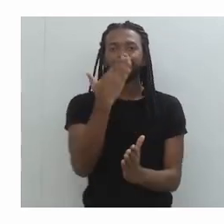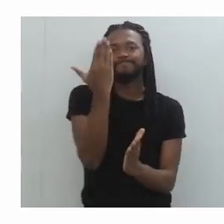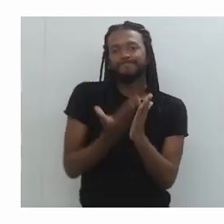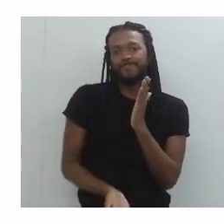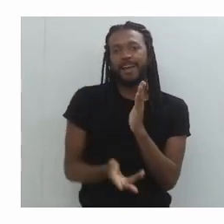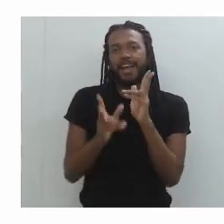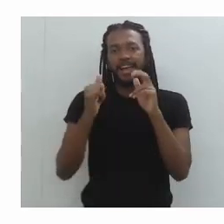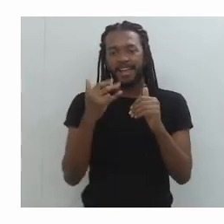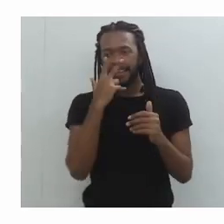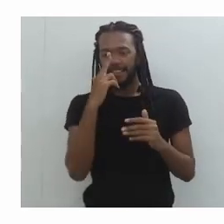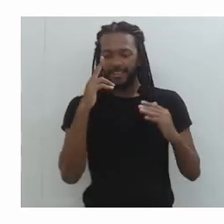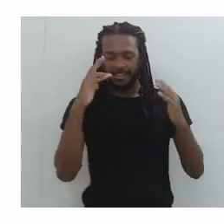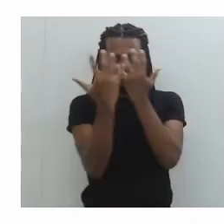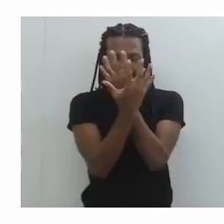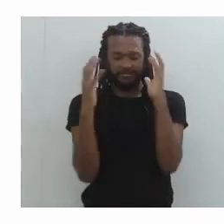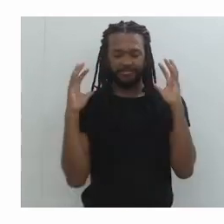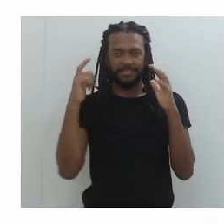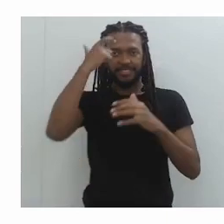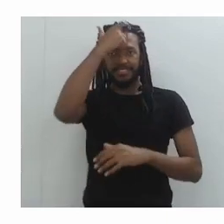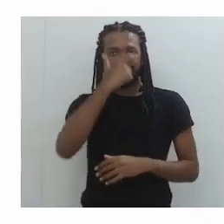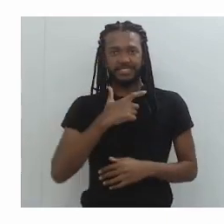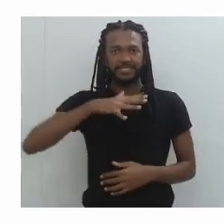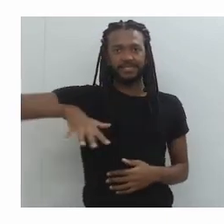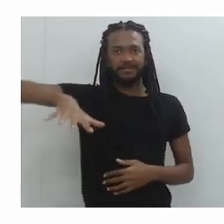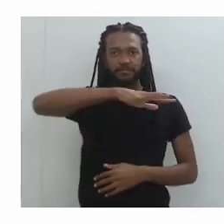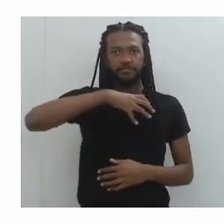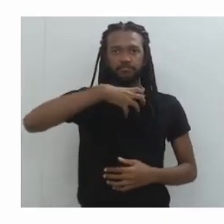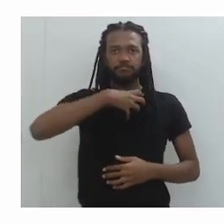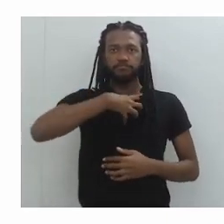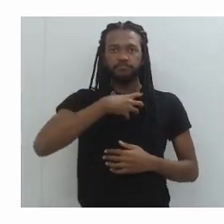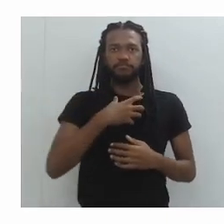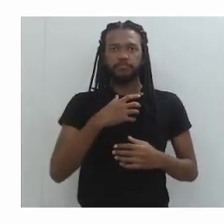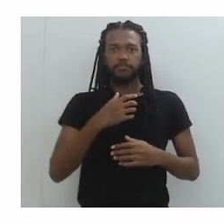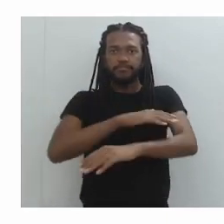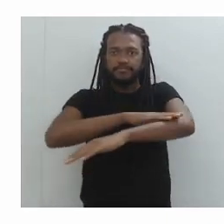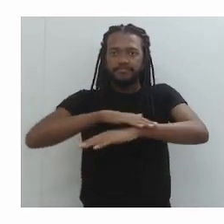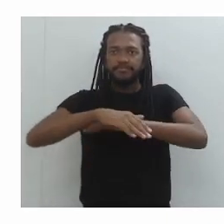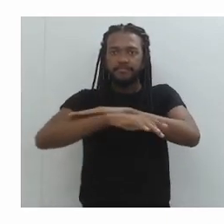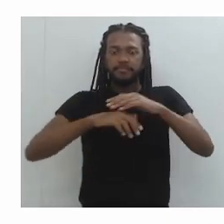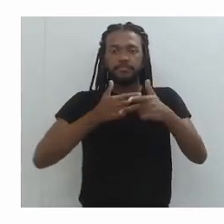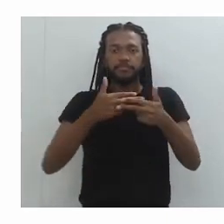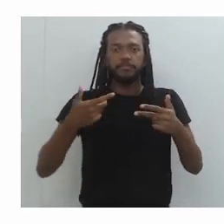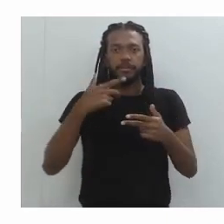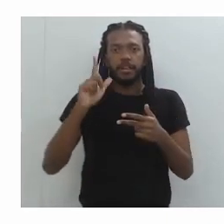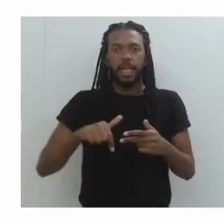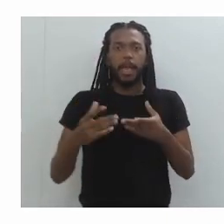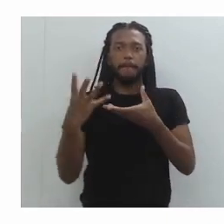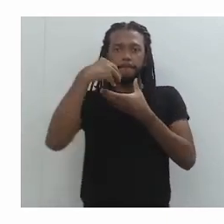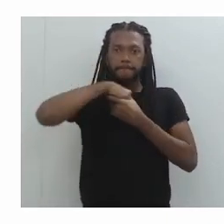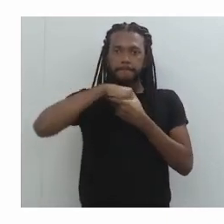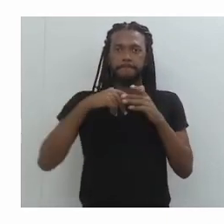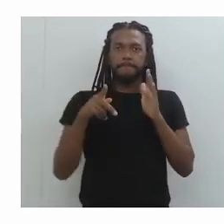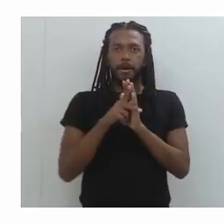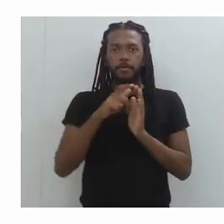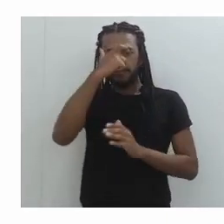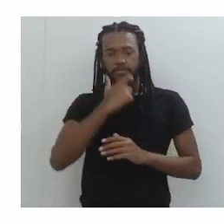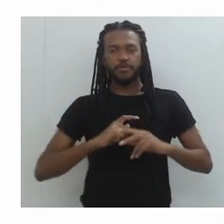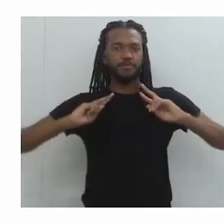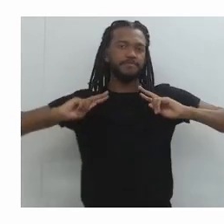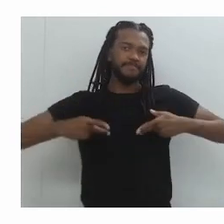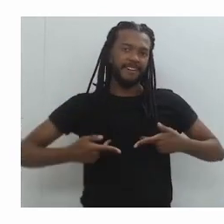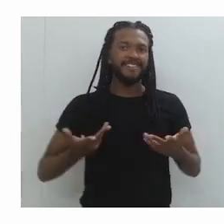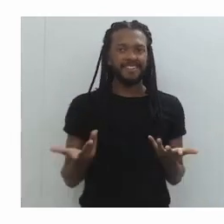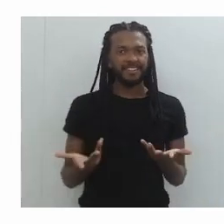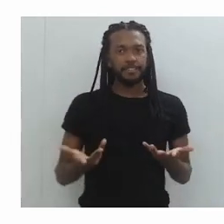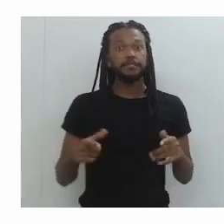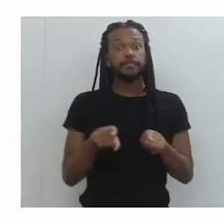função cinética. Vai perdendo essa questão dos sensores prioceptivos. E às